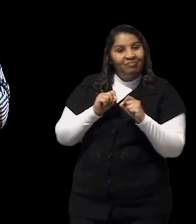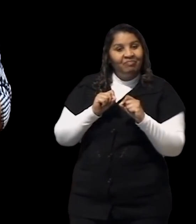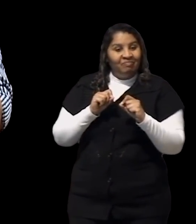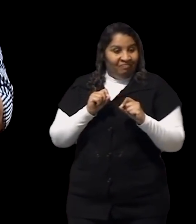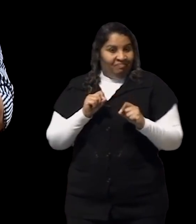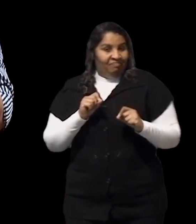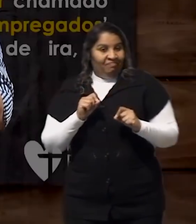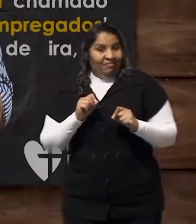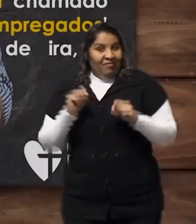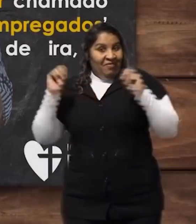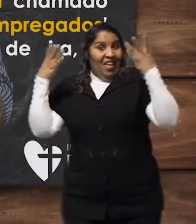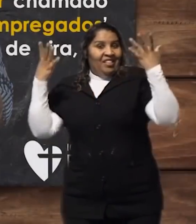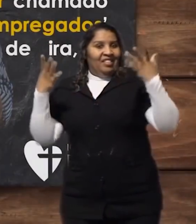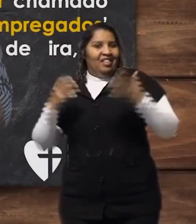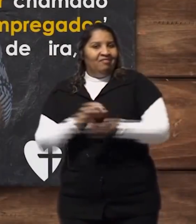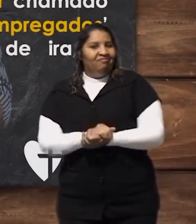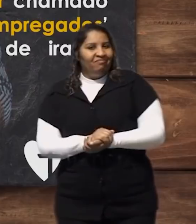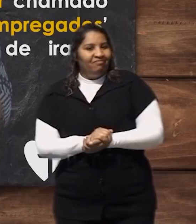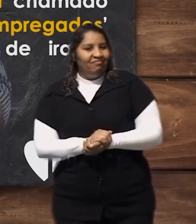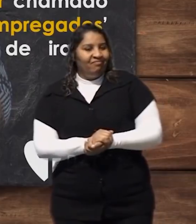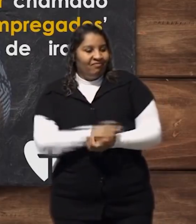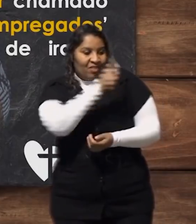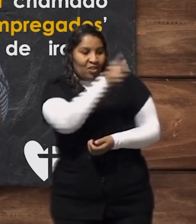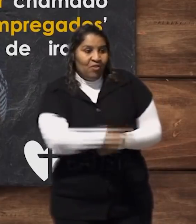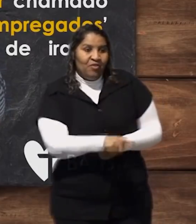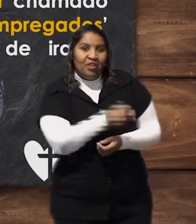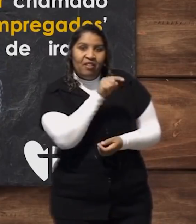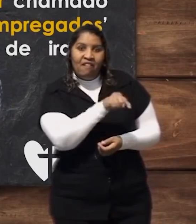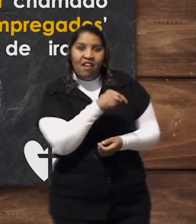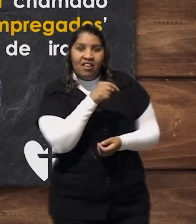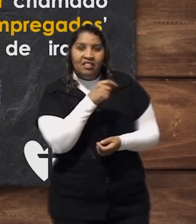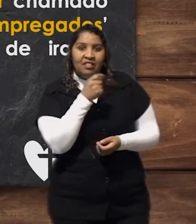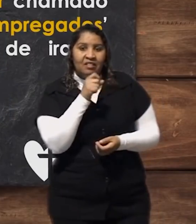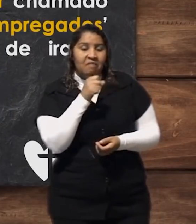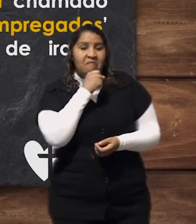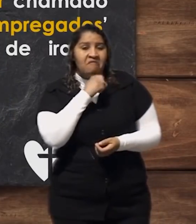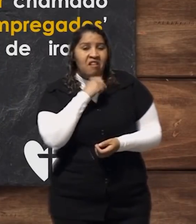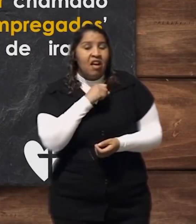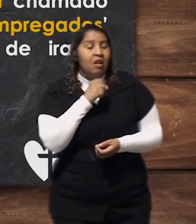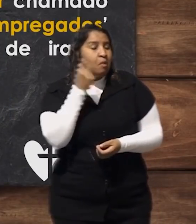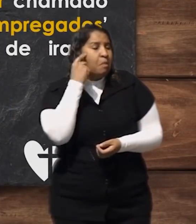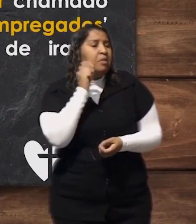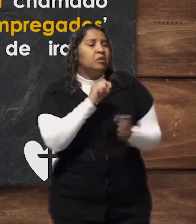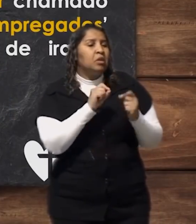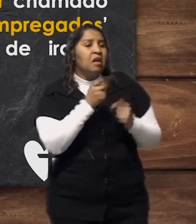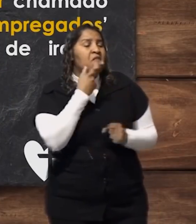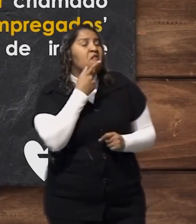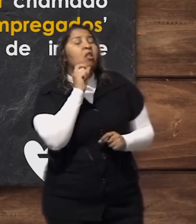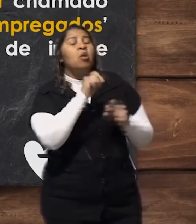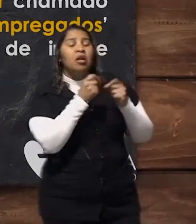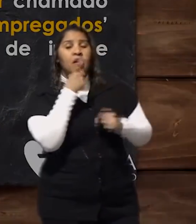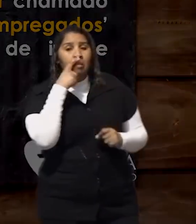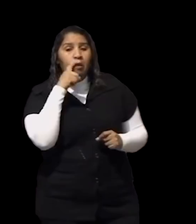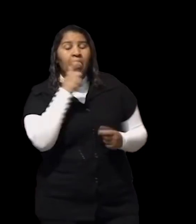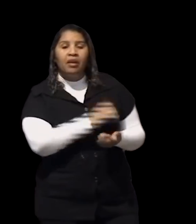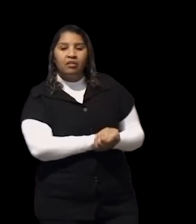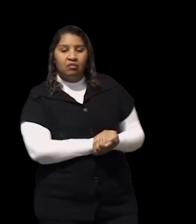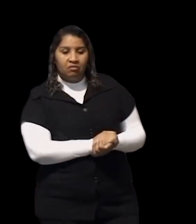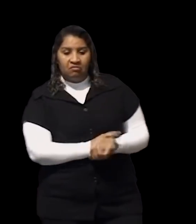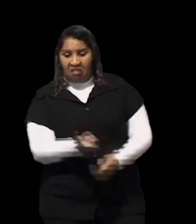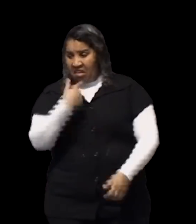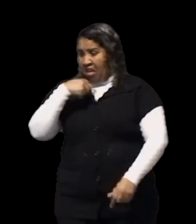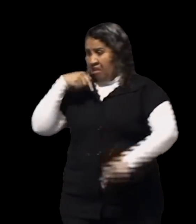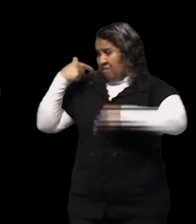olha todos esses anos Eu tenho trabalhado como um escravo até o serviço e nunca desobedeci as tuas ordens a um